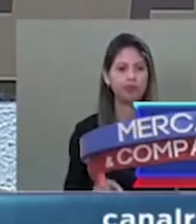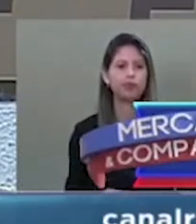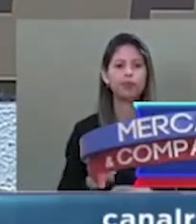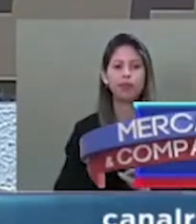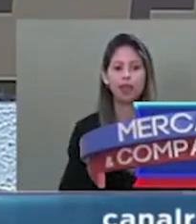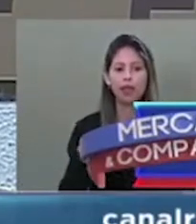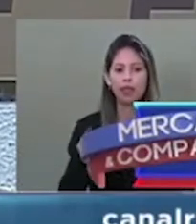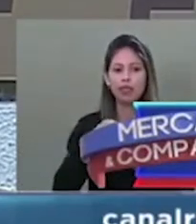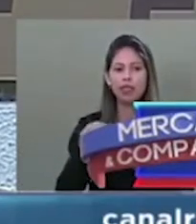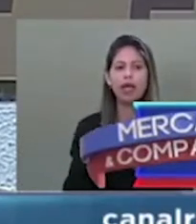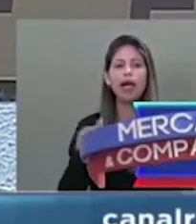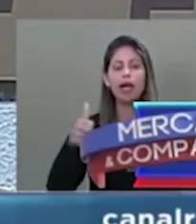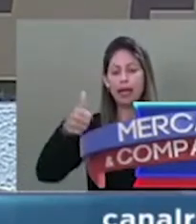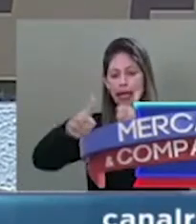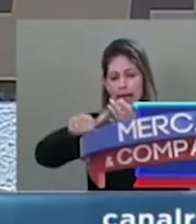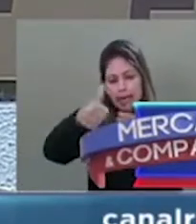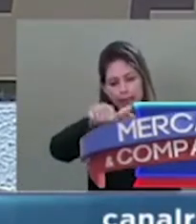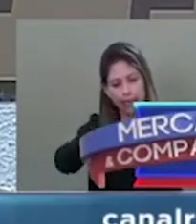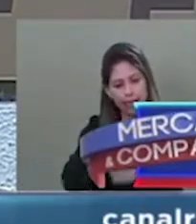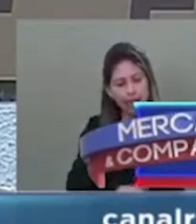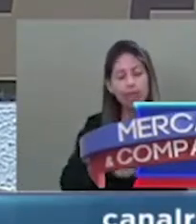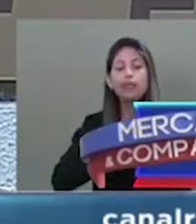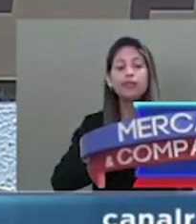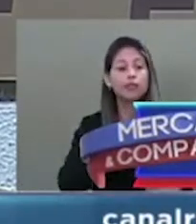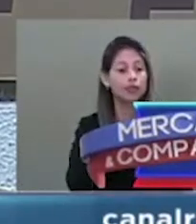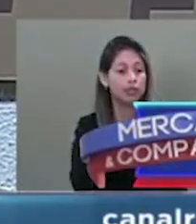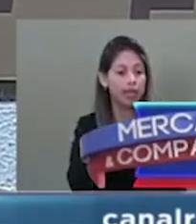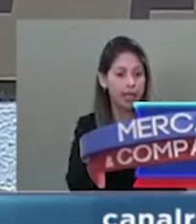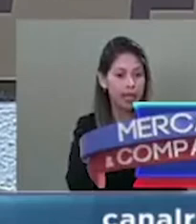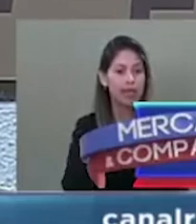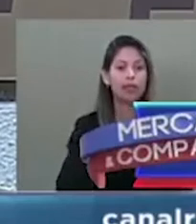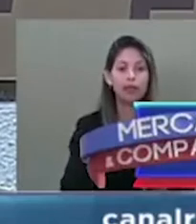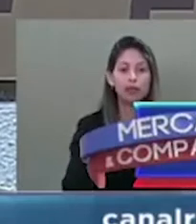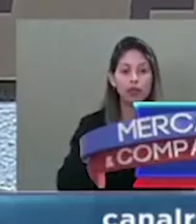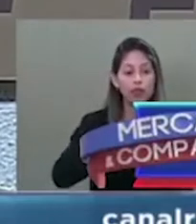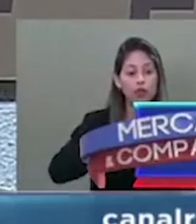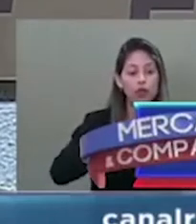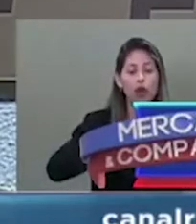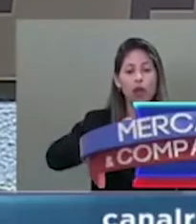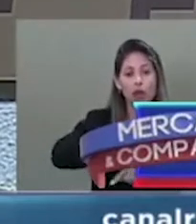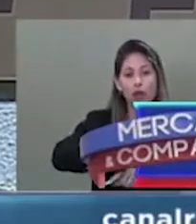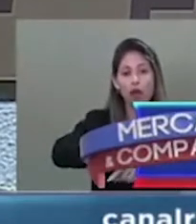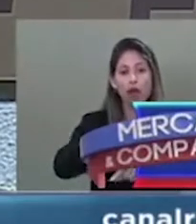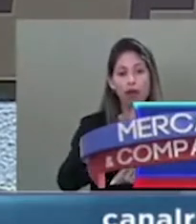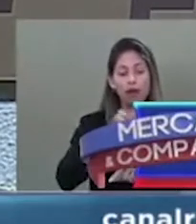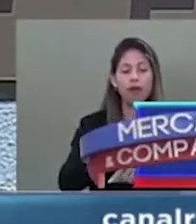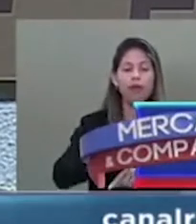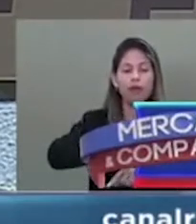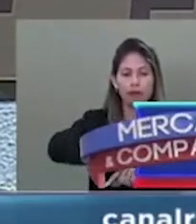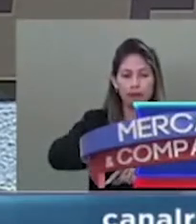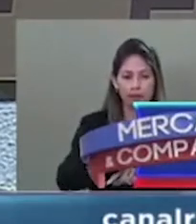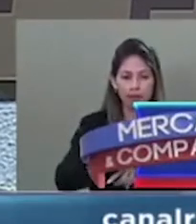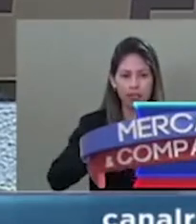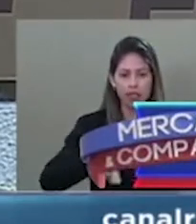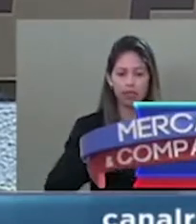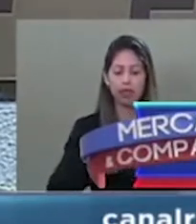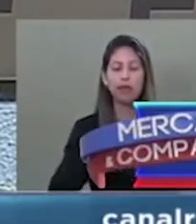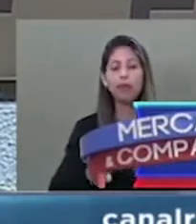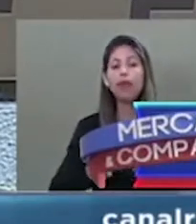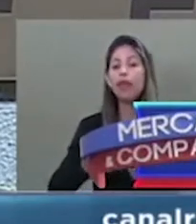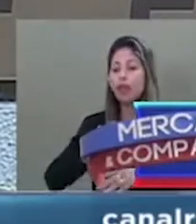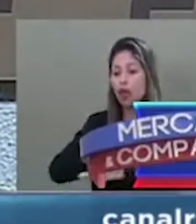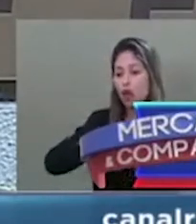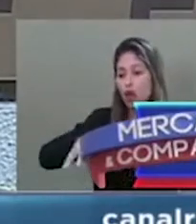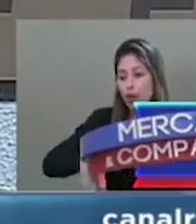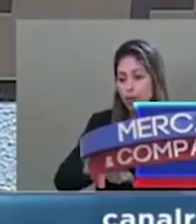para análise técnica, tanto a Anvisa quanto o meio ambiente. É apenas uma readequação